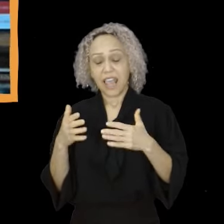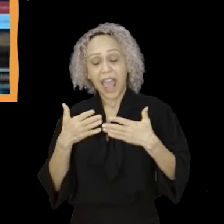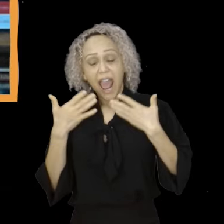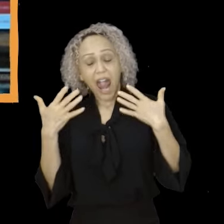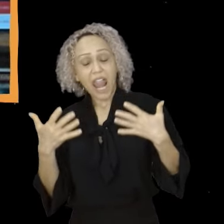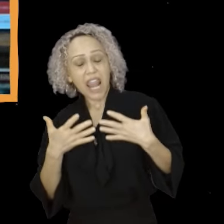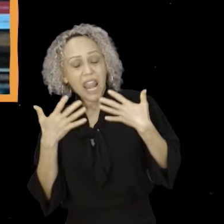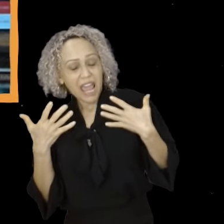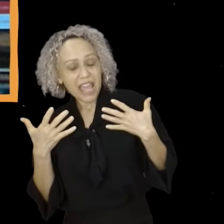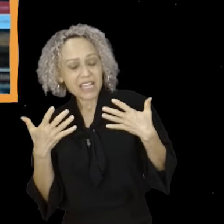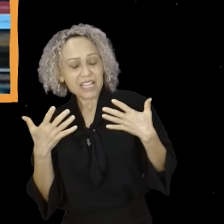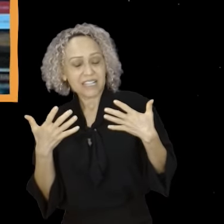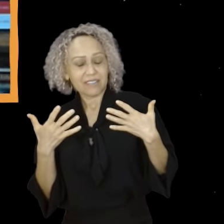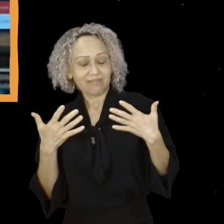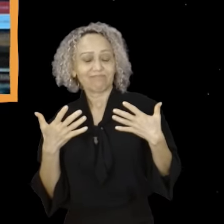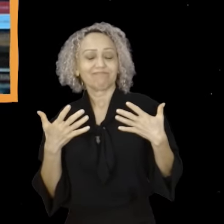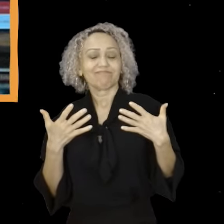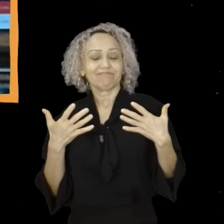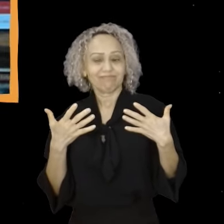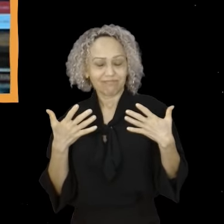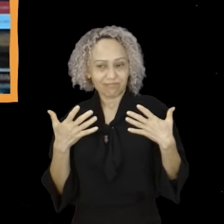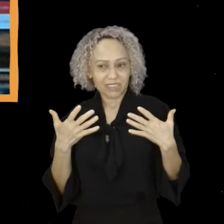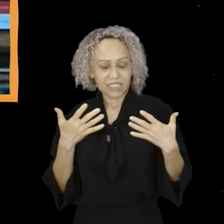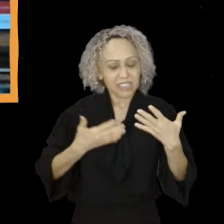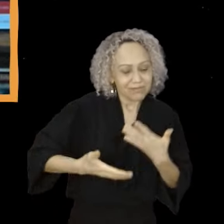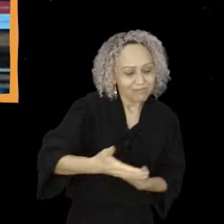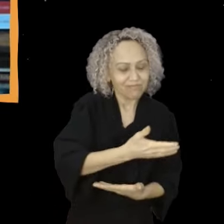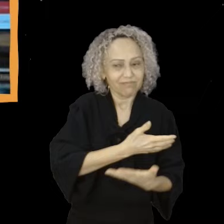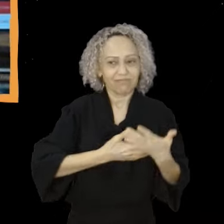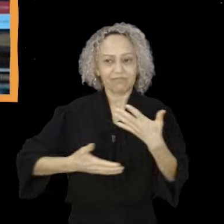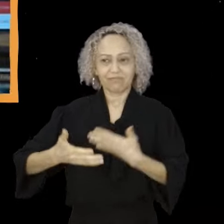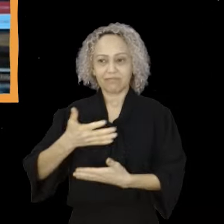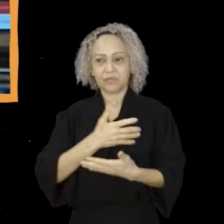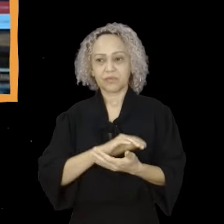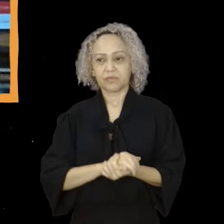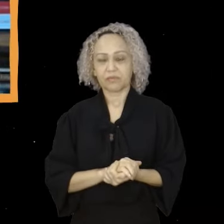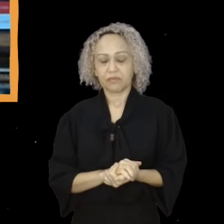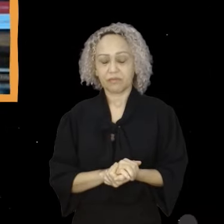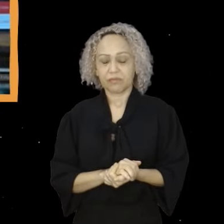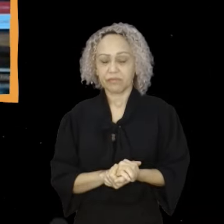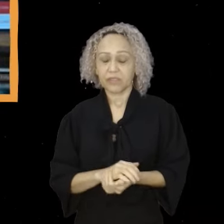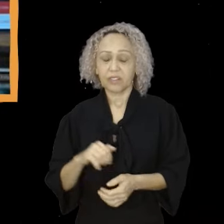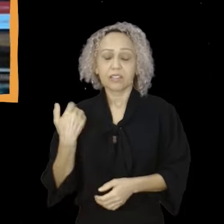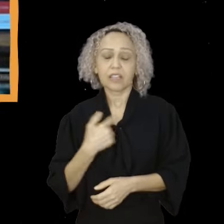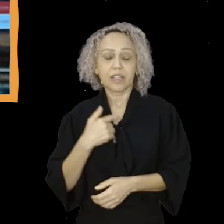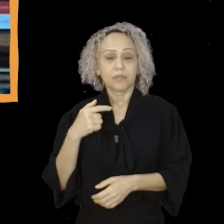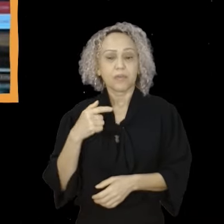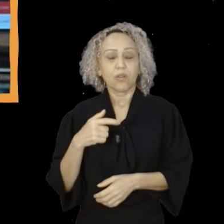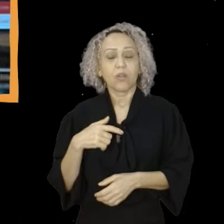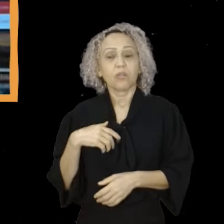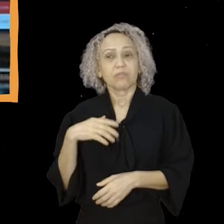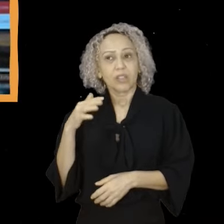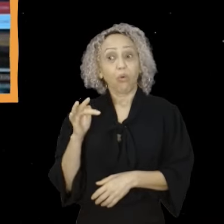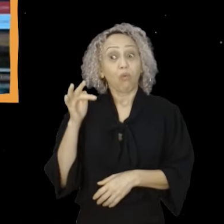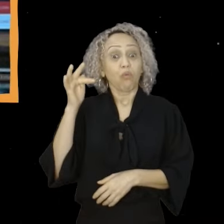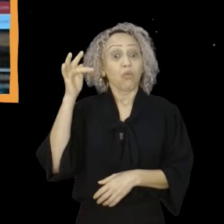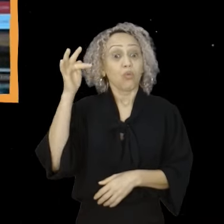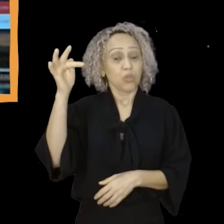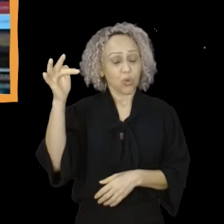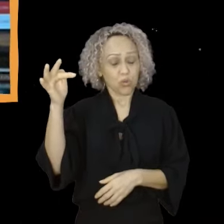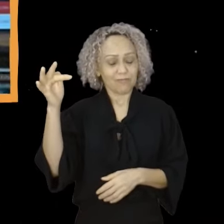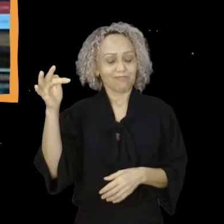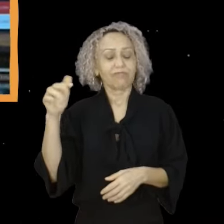temos que construir o futuro que é diferente do que está aí, diferente das tragédias climáticas, diferente